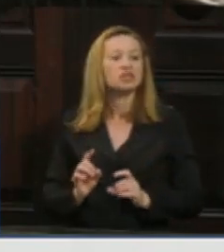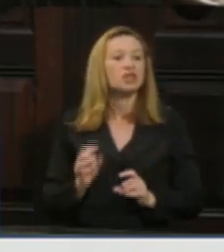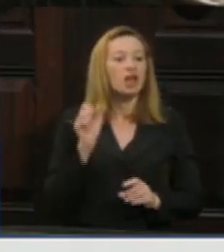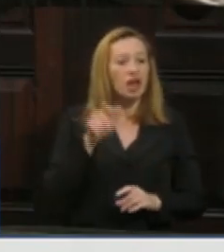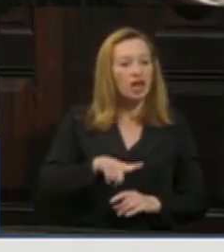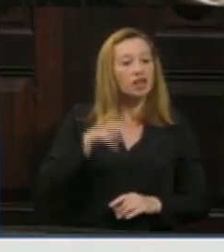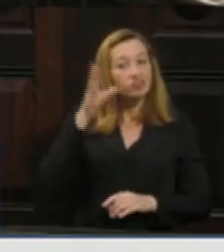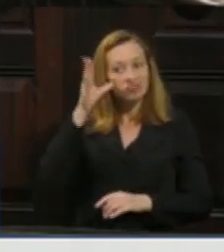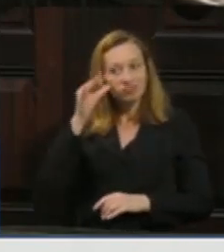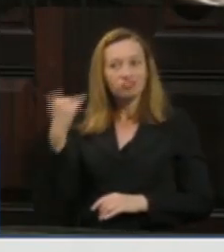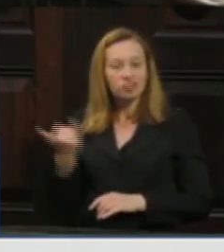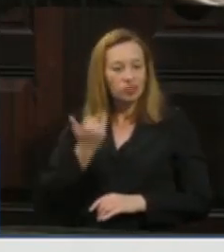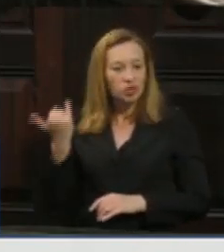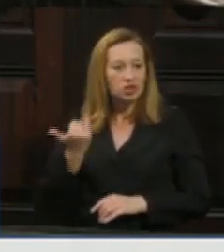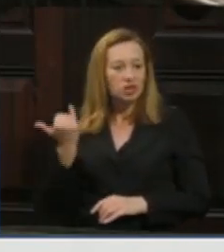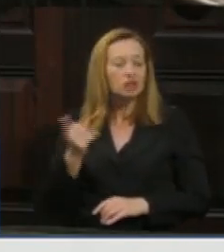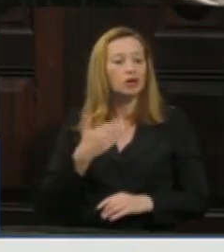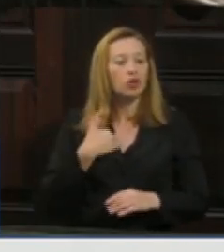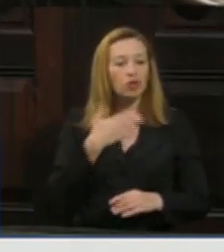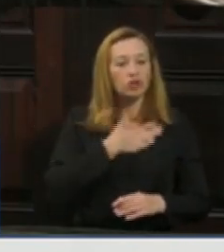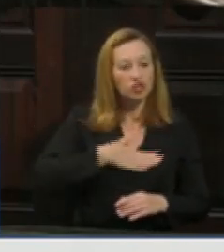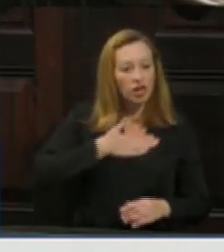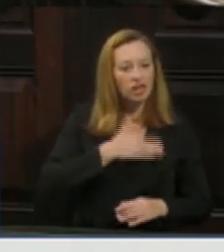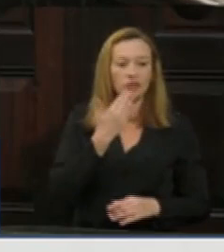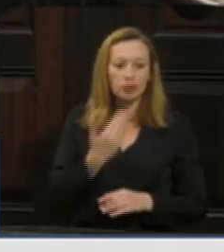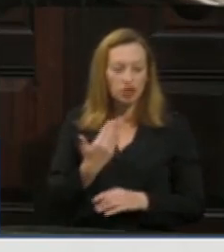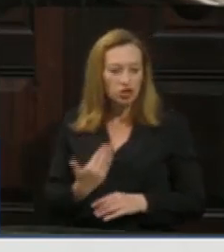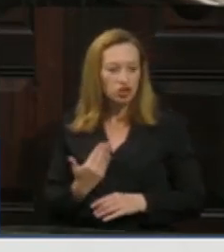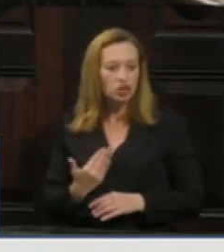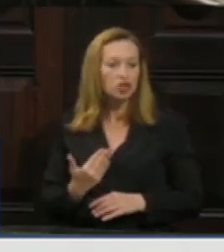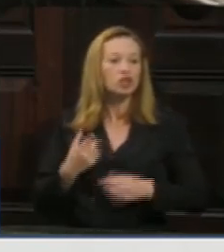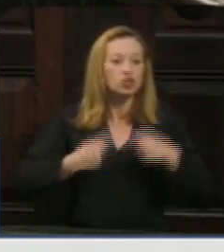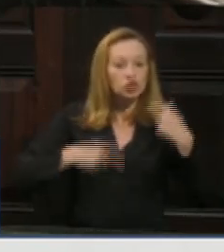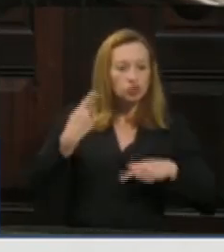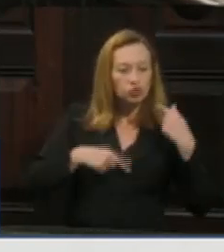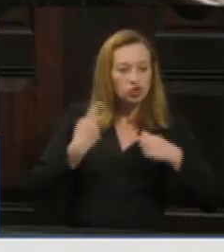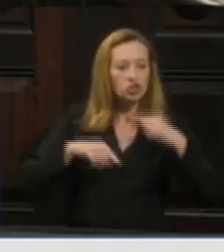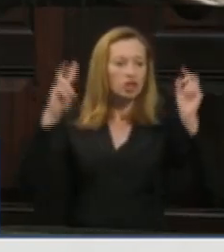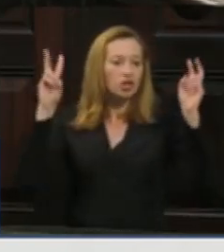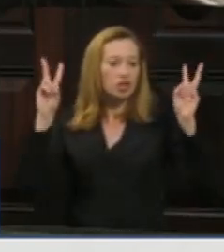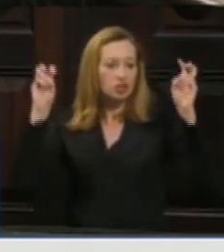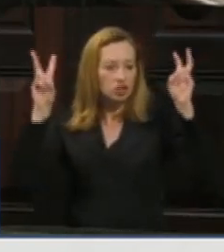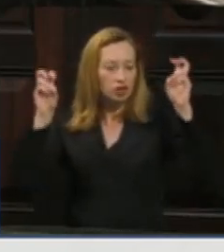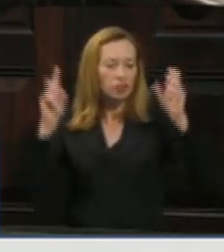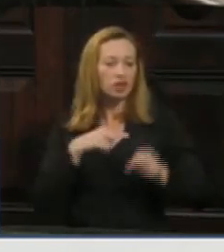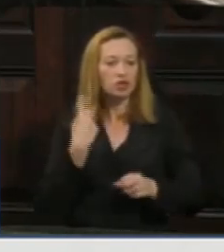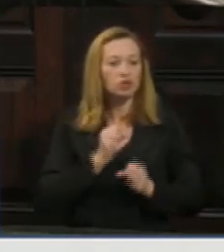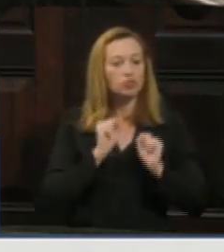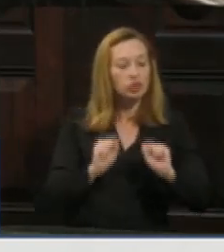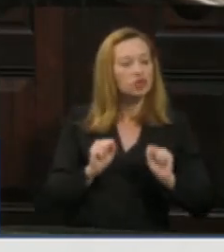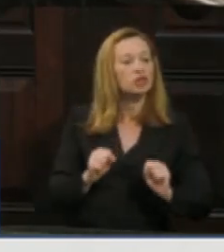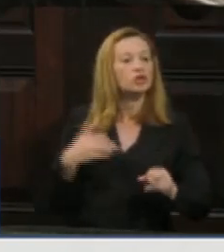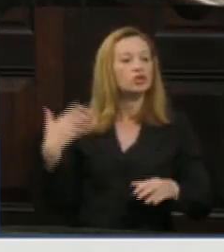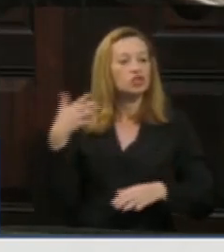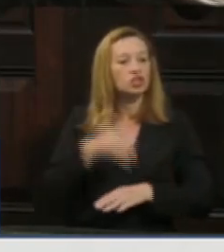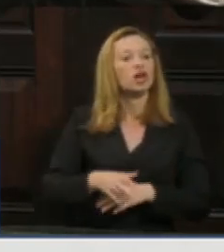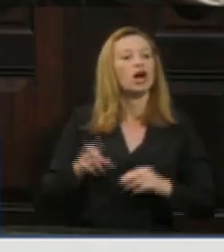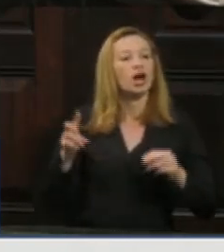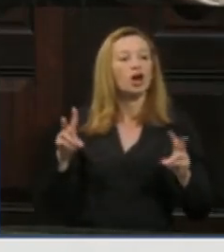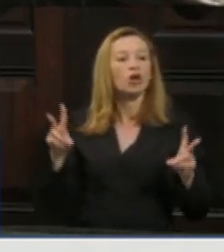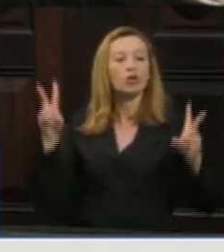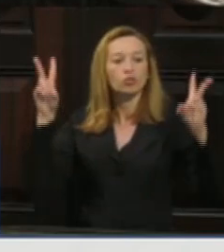esse 0,1, mas também pode ter 0,8 contra essa medida. E deveria ter uma ferramenta também de equilíbrio